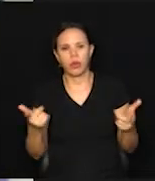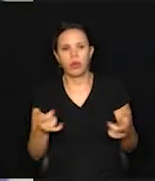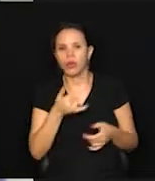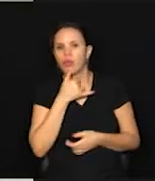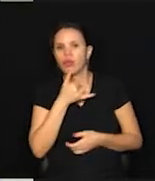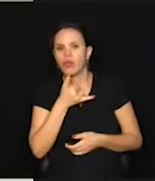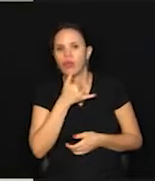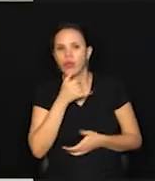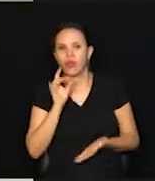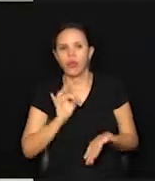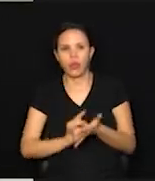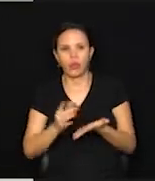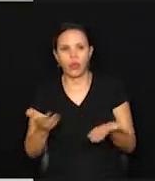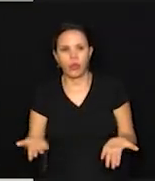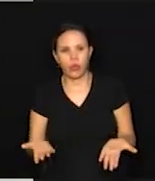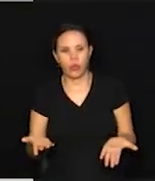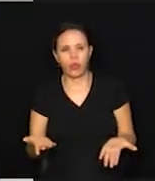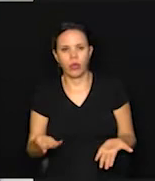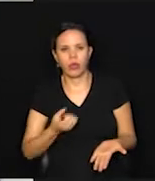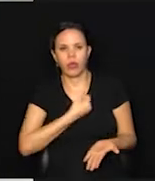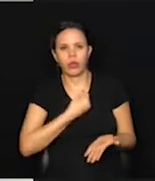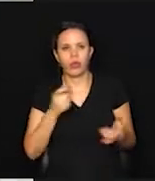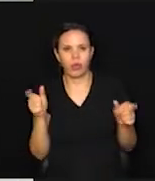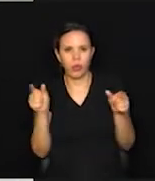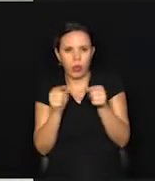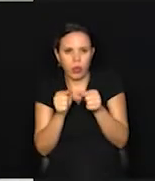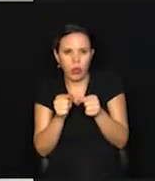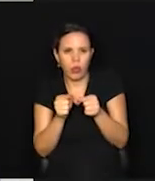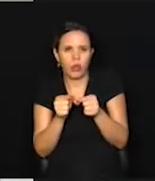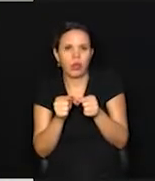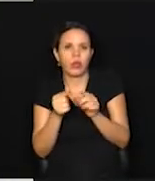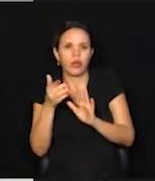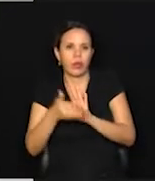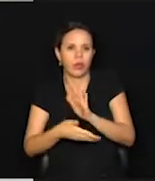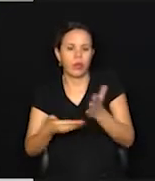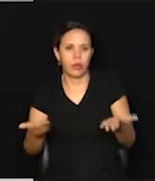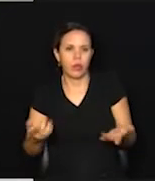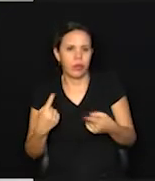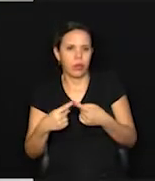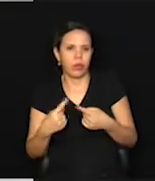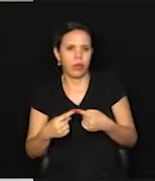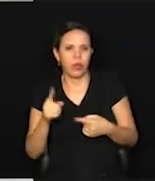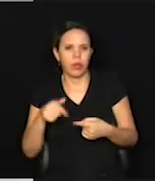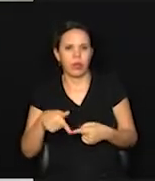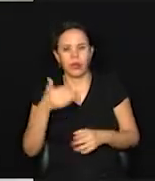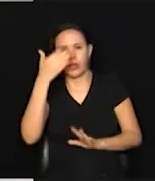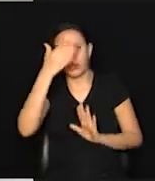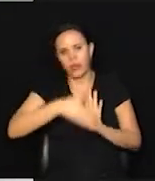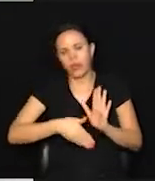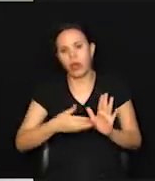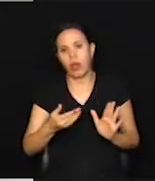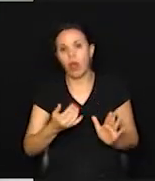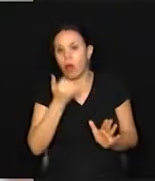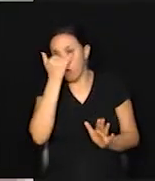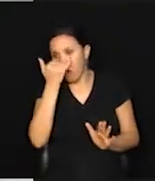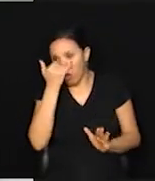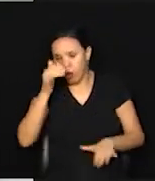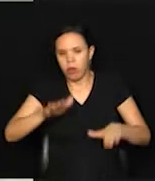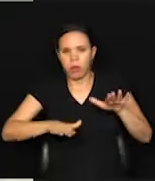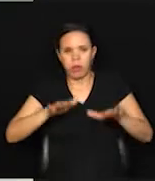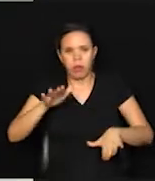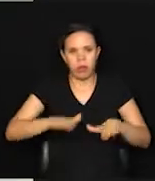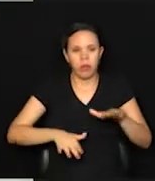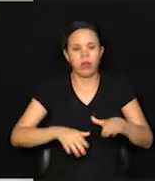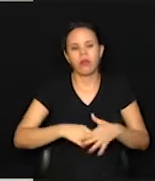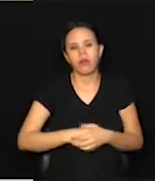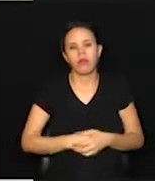tem se confirmado, felizmente em números menores do que inicialmente previstos, né? E porque se revelou que a letalidade ela varia, ela fica na ordem